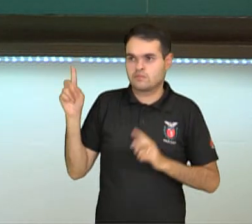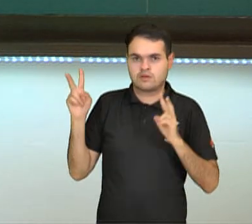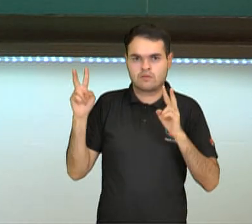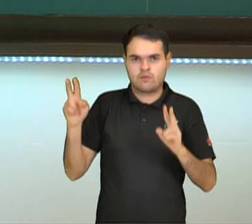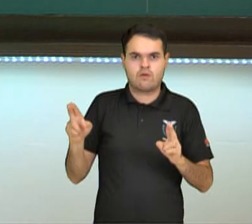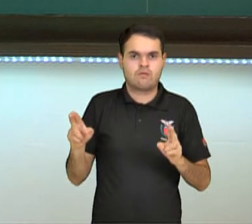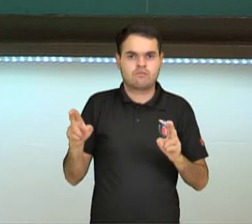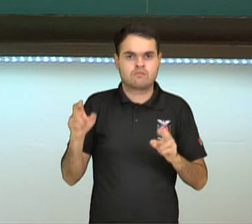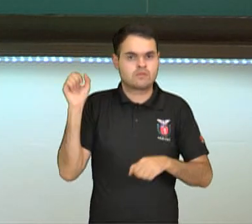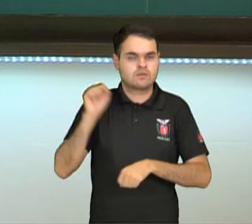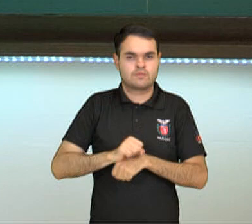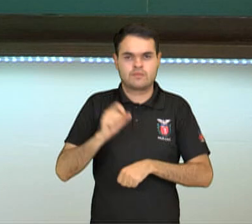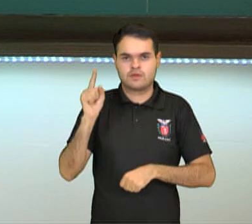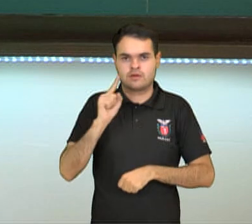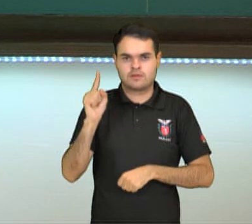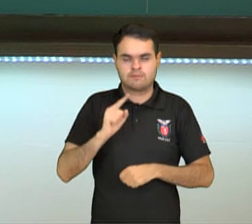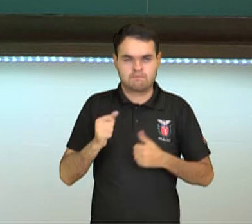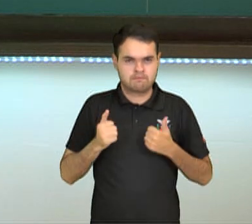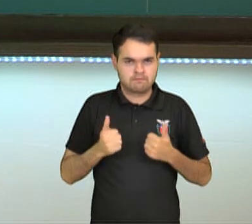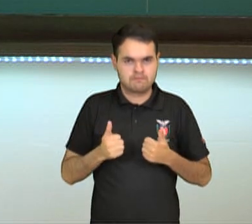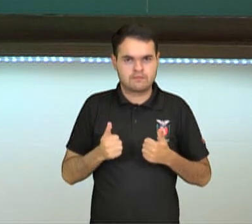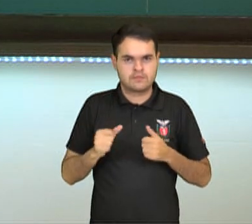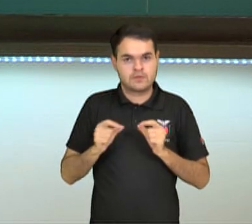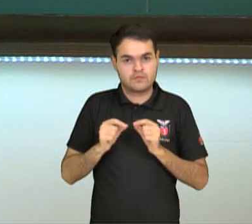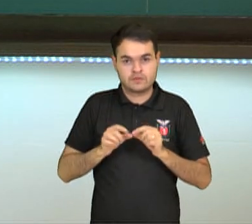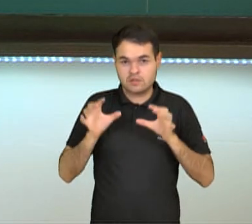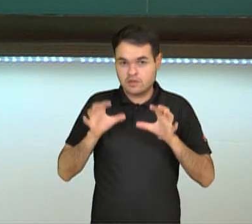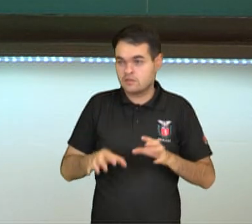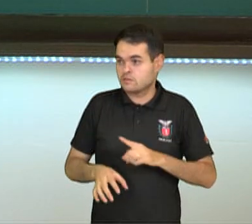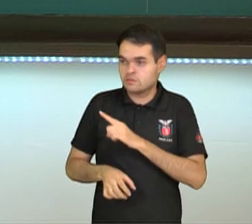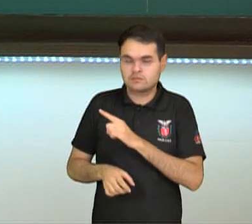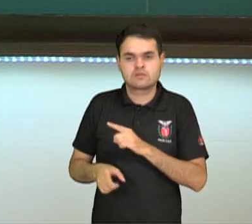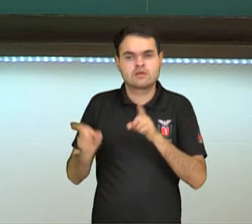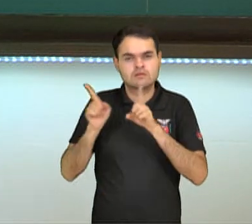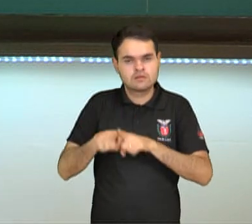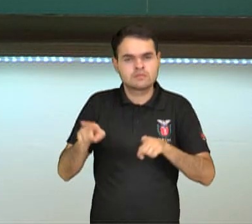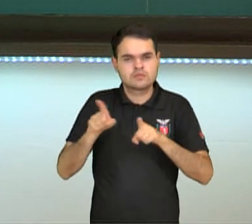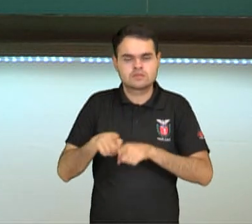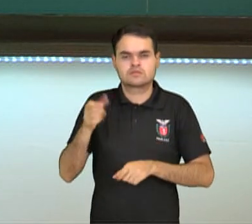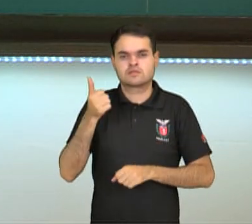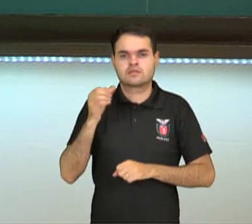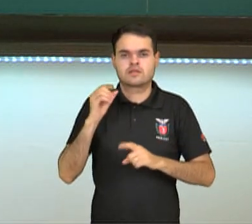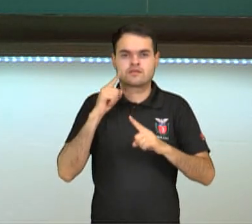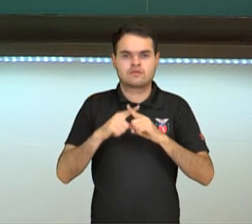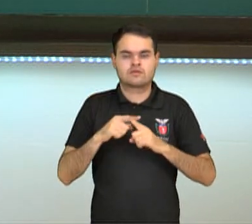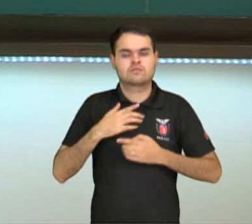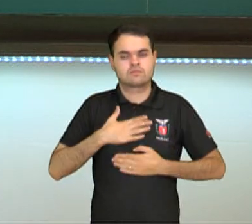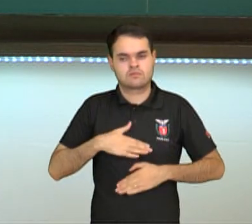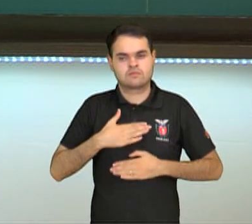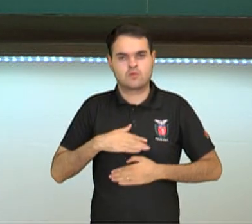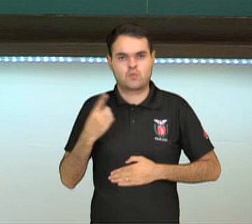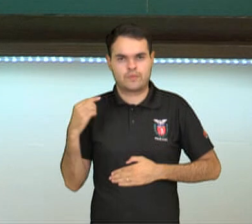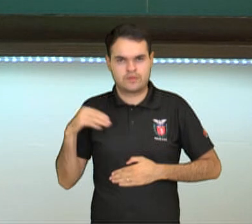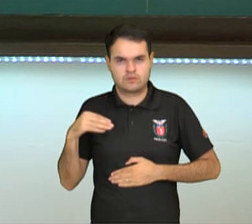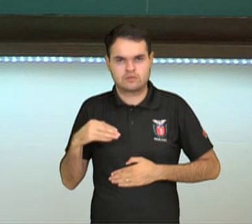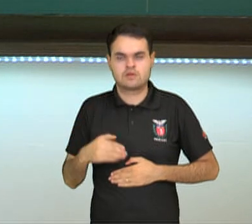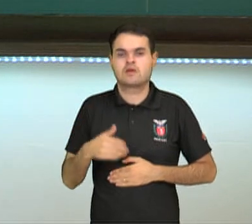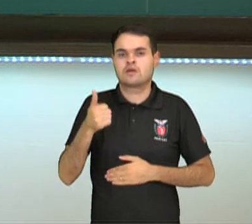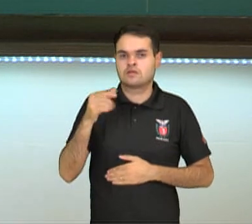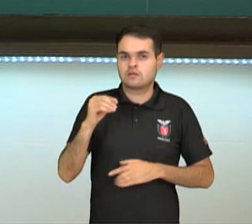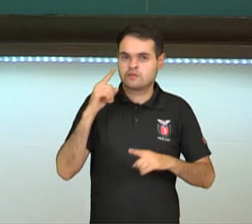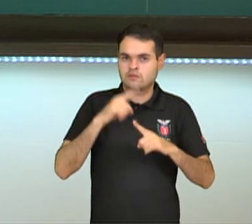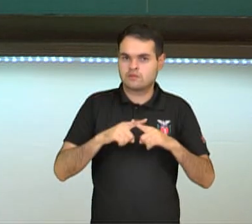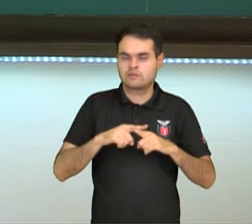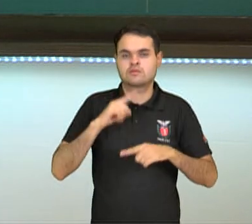sequência toda de movimentos, tá bom? Então você vai repetir 10 vezes, descansa 1 minuto, 10 vezes, descansa